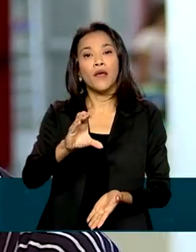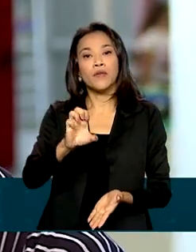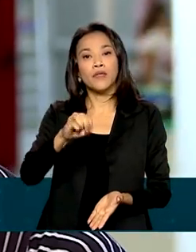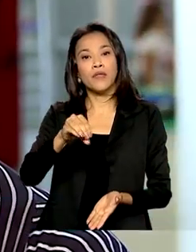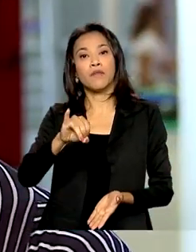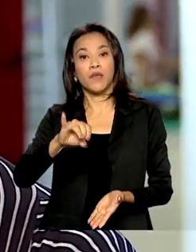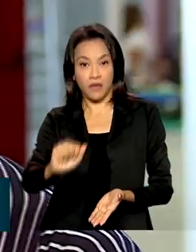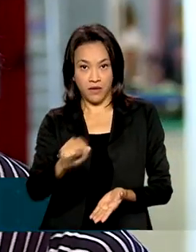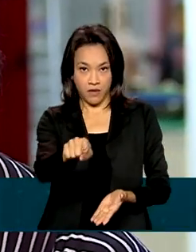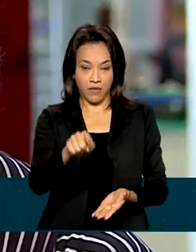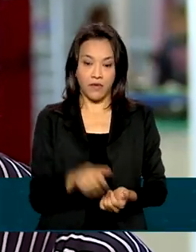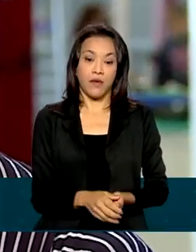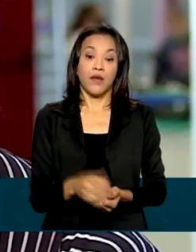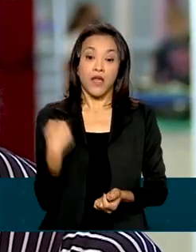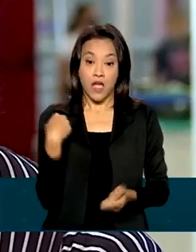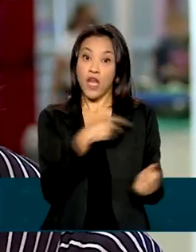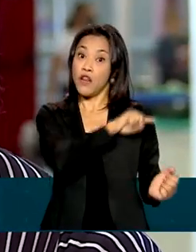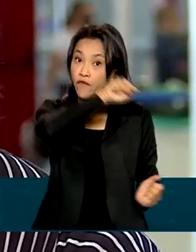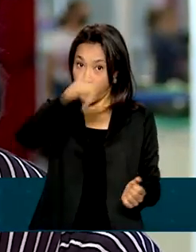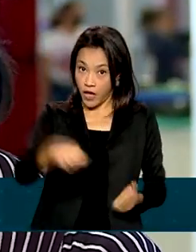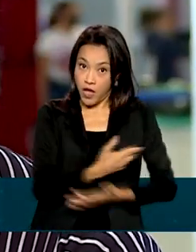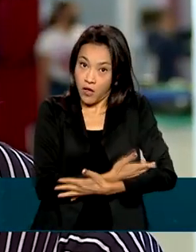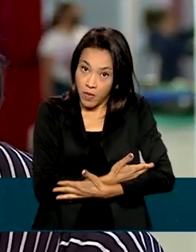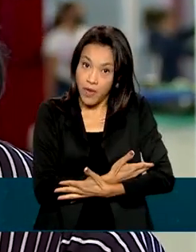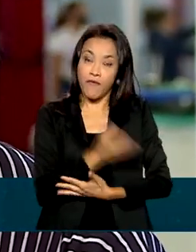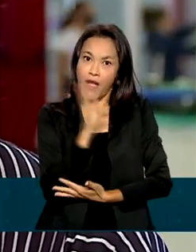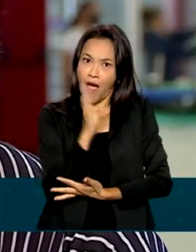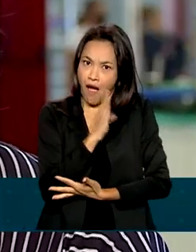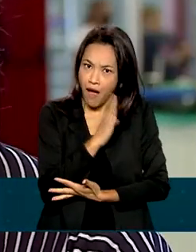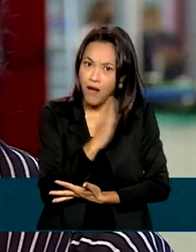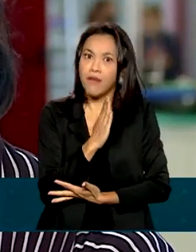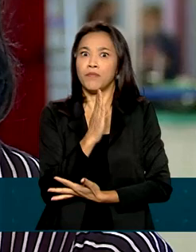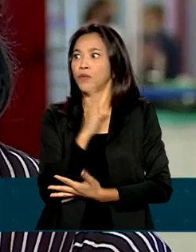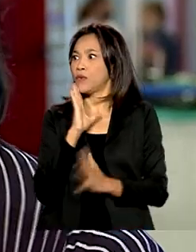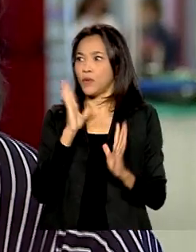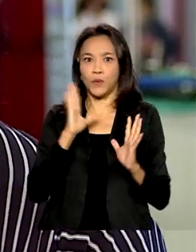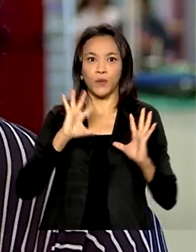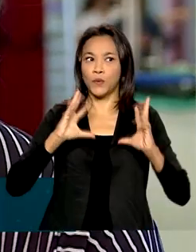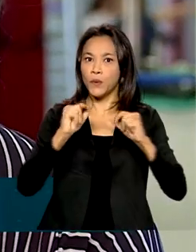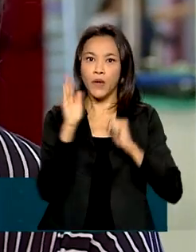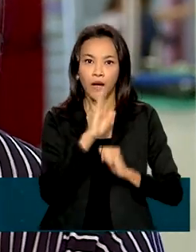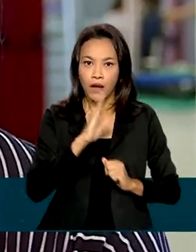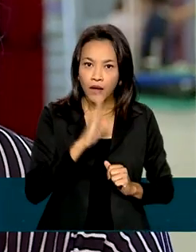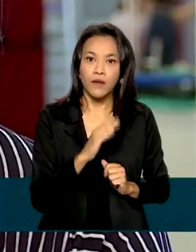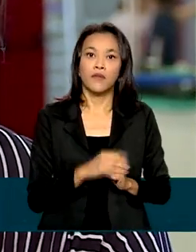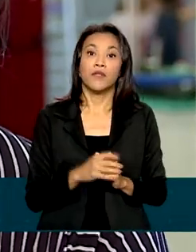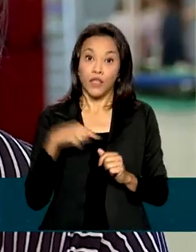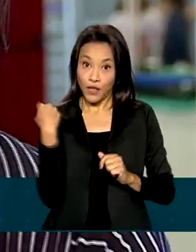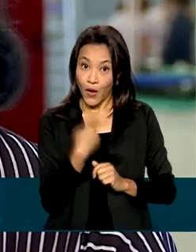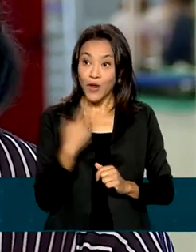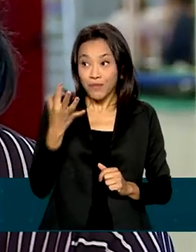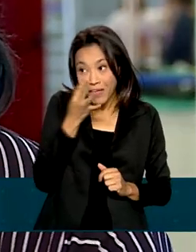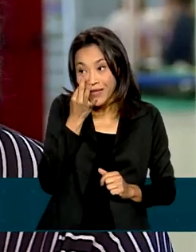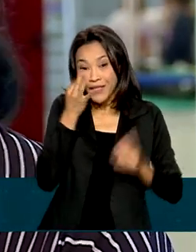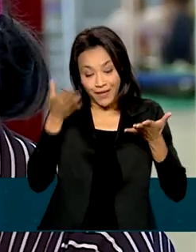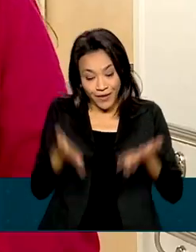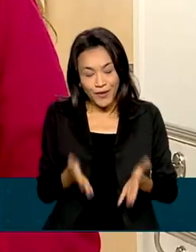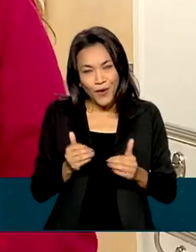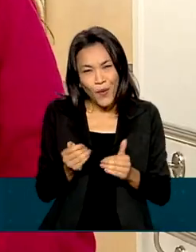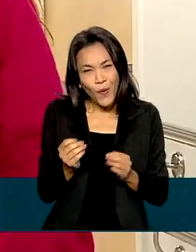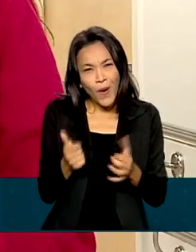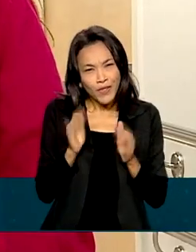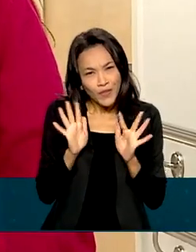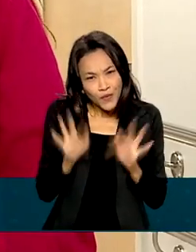Ele foi encaminhado, a gente veio, começou o tratamento muito rápido, foi tudo muito rápido. E a gente está aqui hoje, já quase no final.